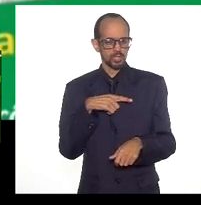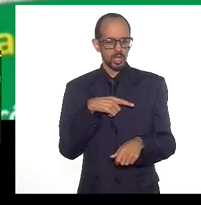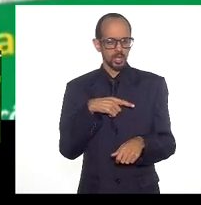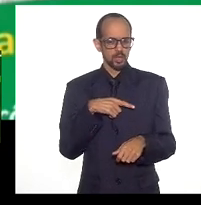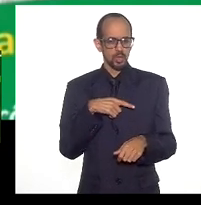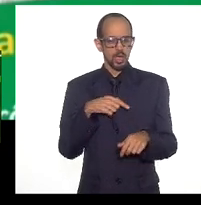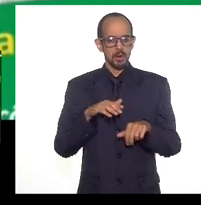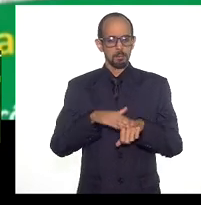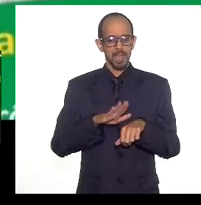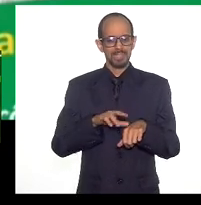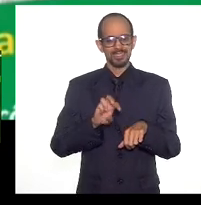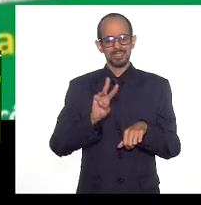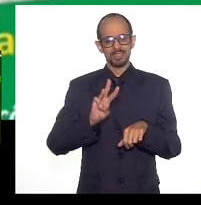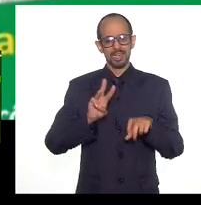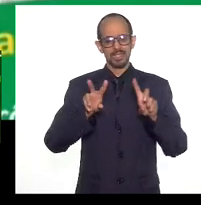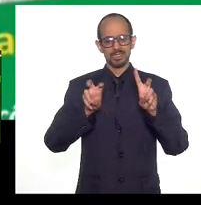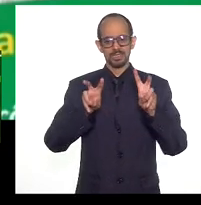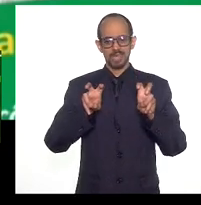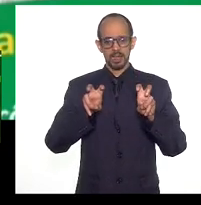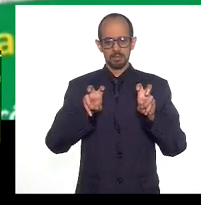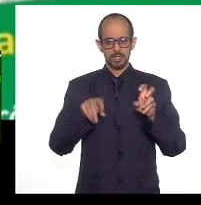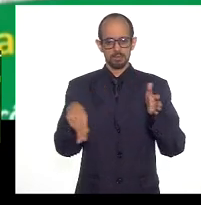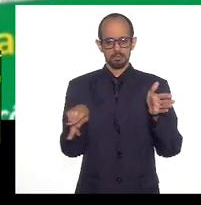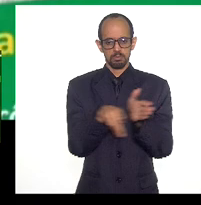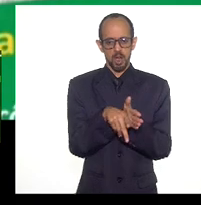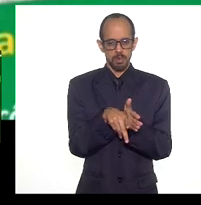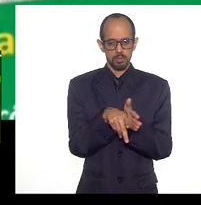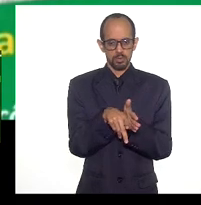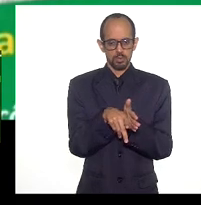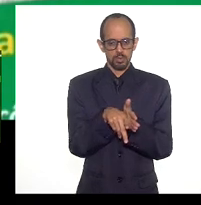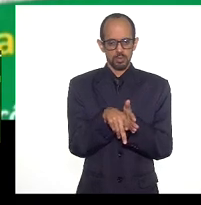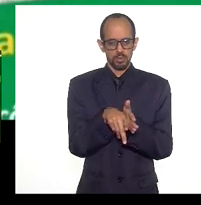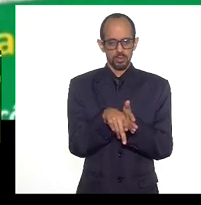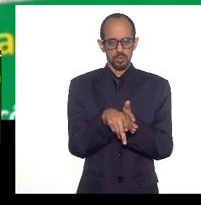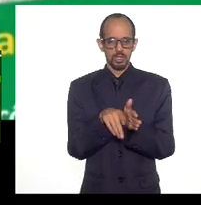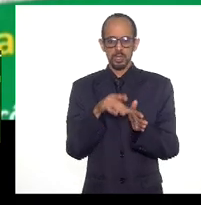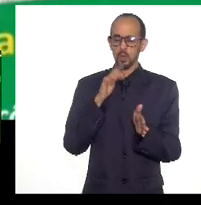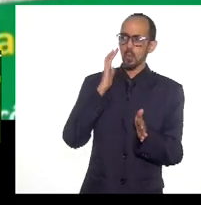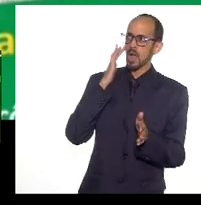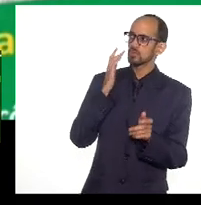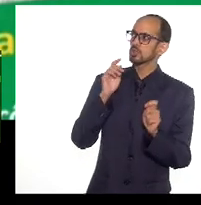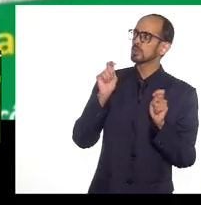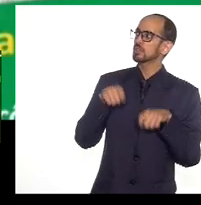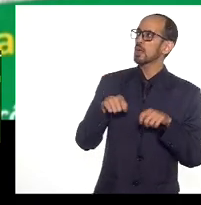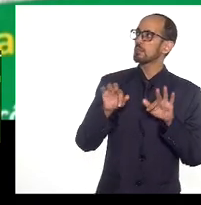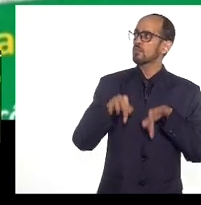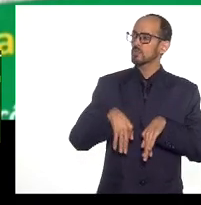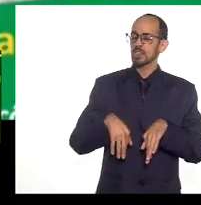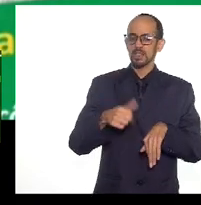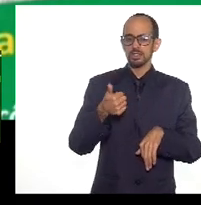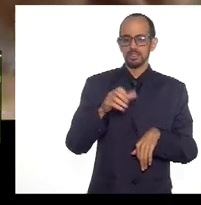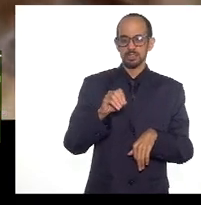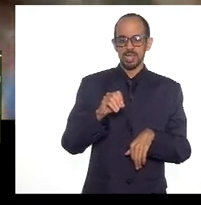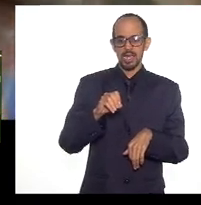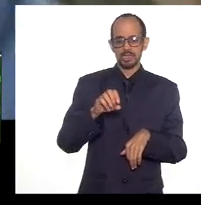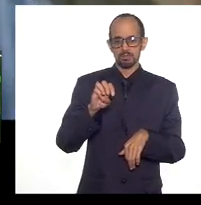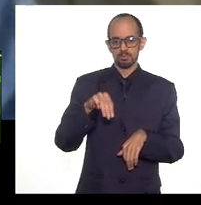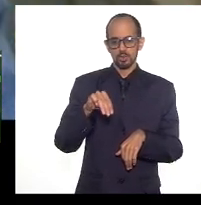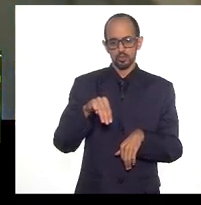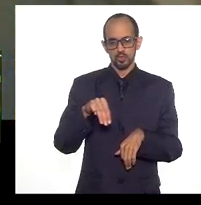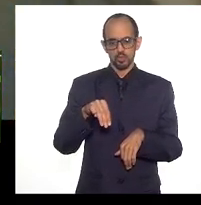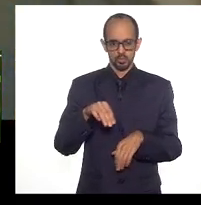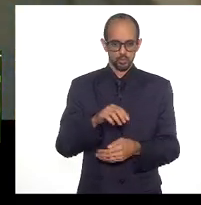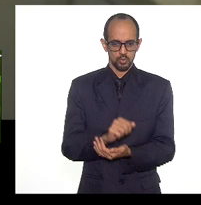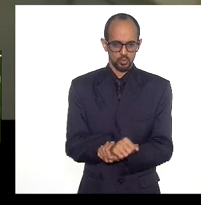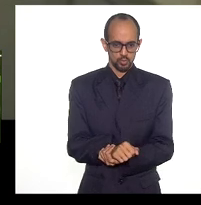três temas específicos que eu espero tratar em, no máximo, 10, 15 minutos. Então, eu vou tentar lhe dar